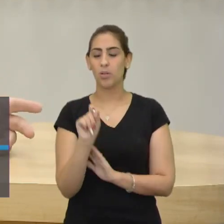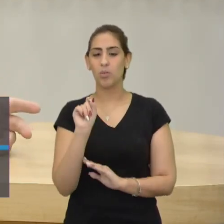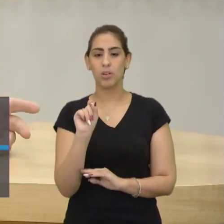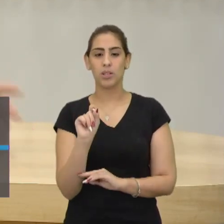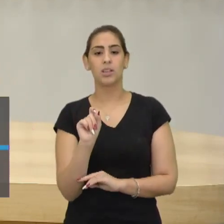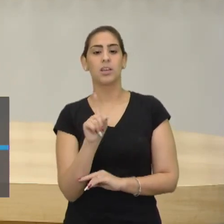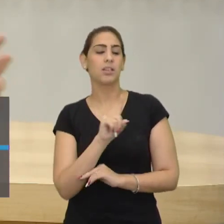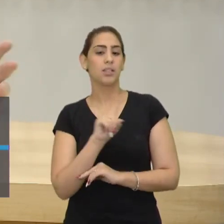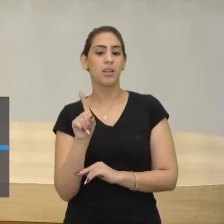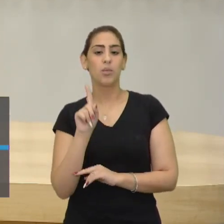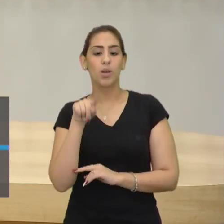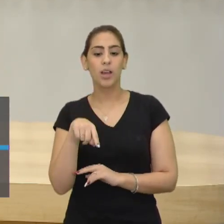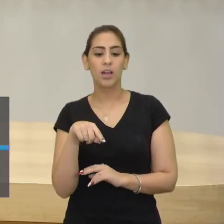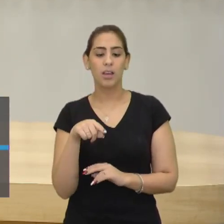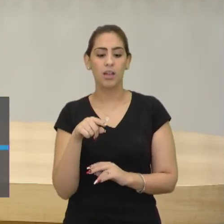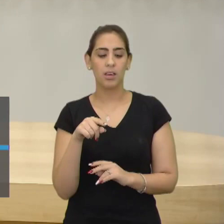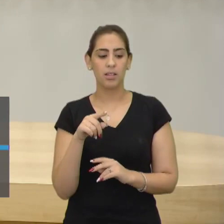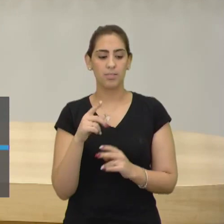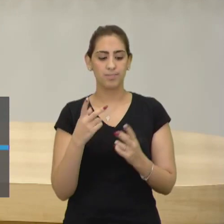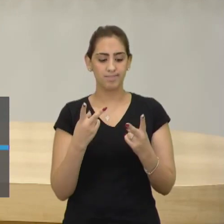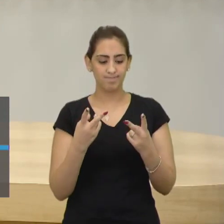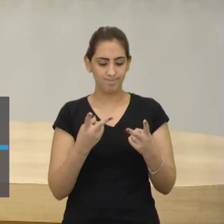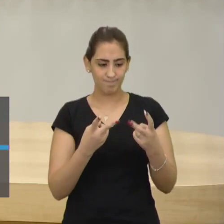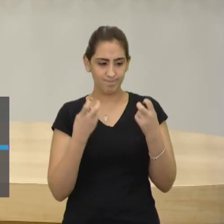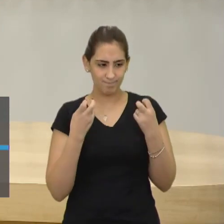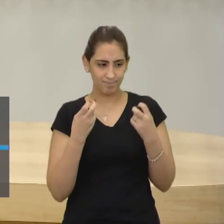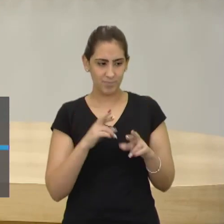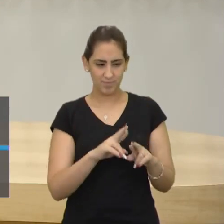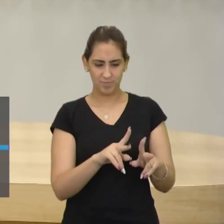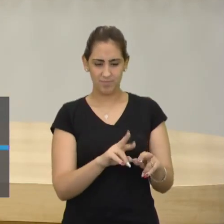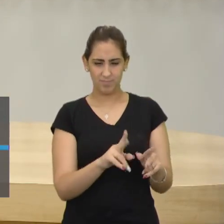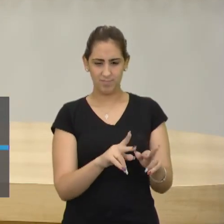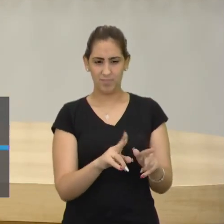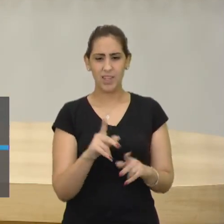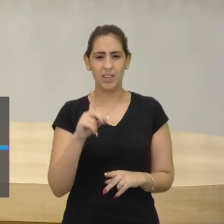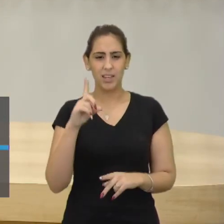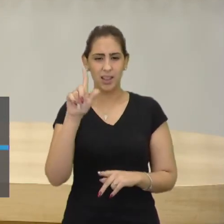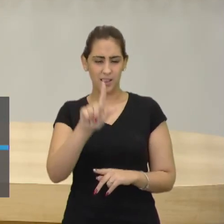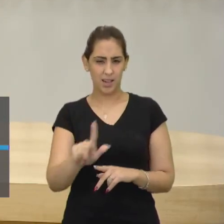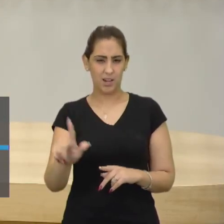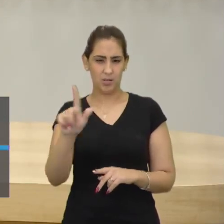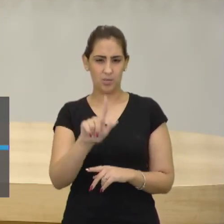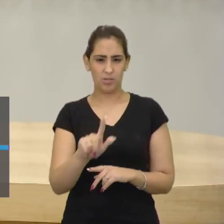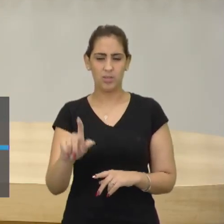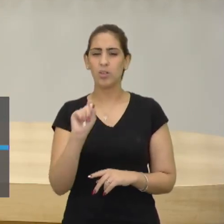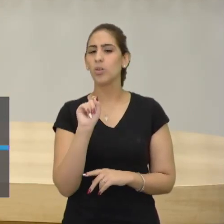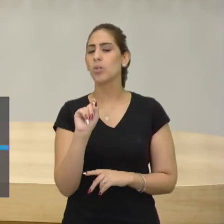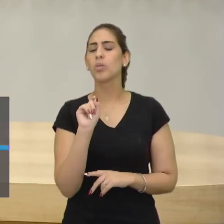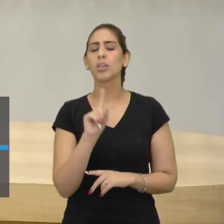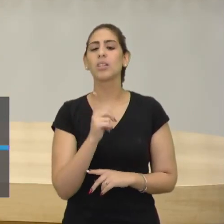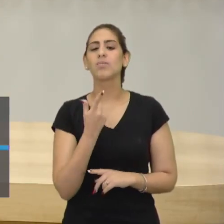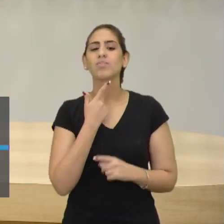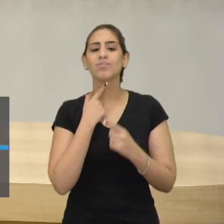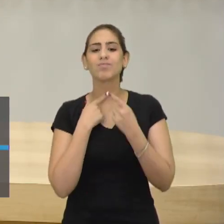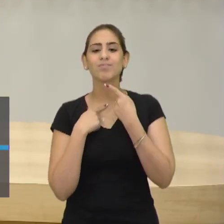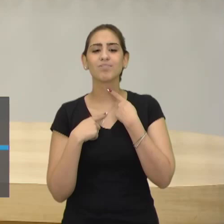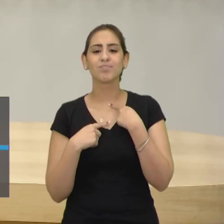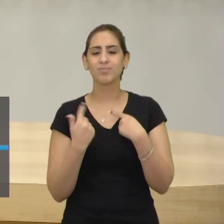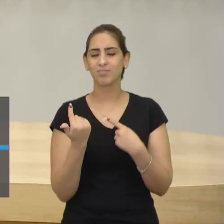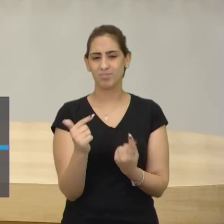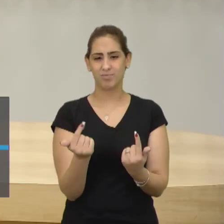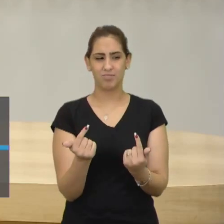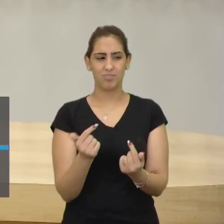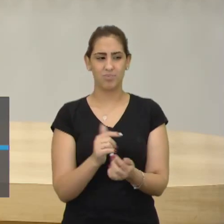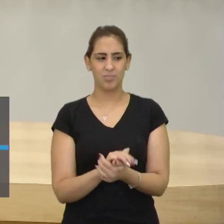considerado literatura. O que é a erva daninha. O que é indesejável. Talvez dessa